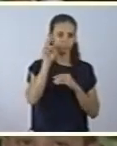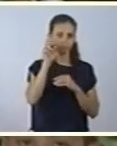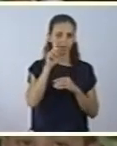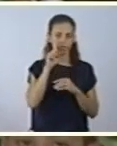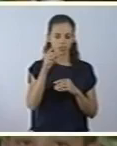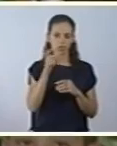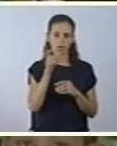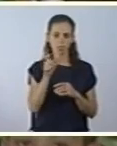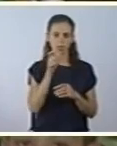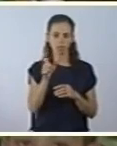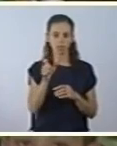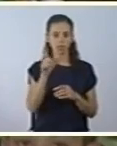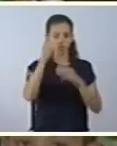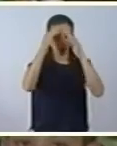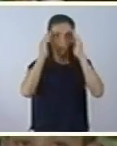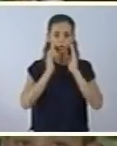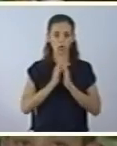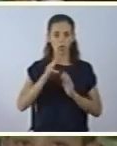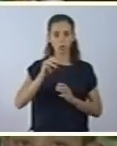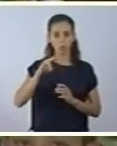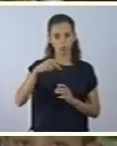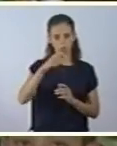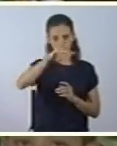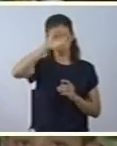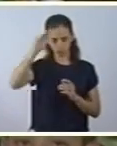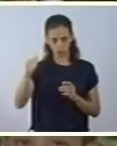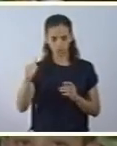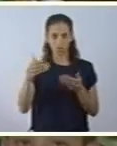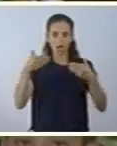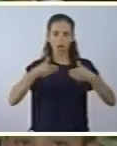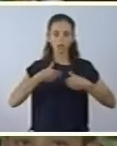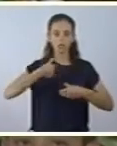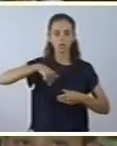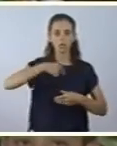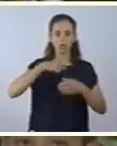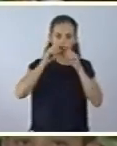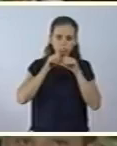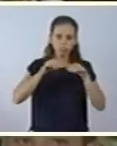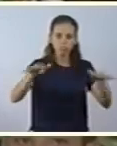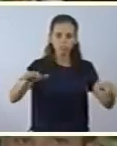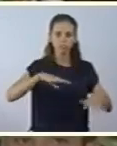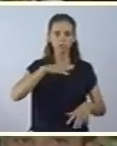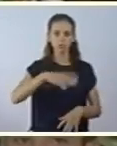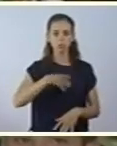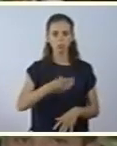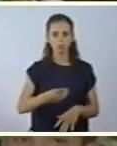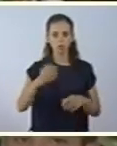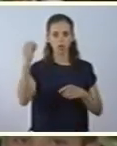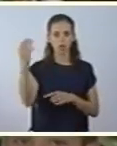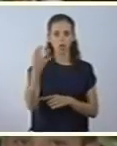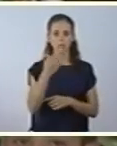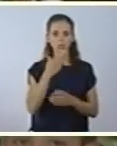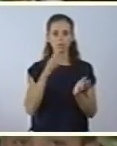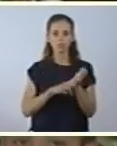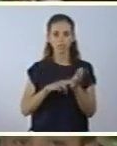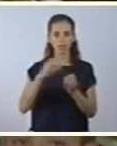palavra. Que Nossa Senhora do Monte nos ajude a espalhar neste mundo a luz, a